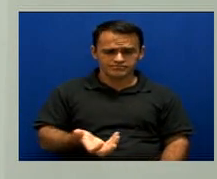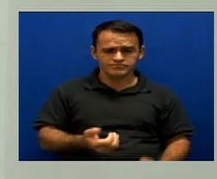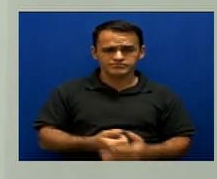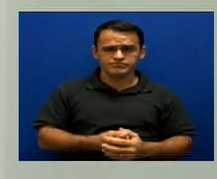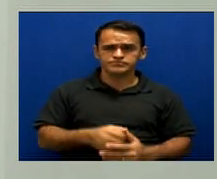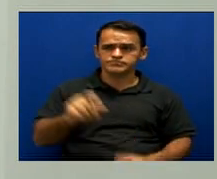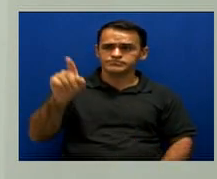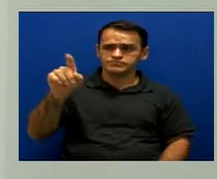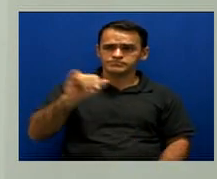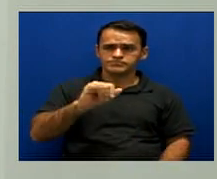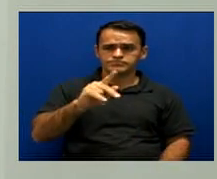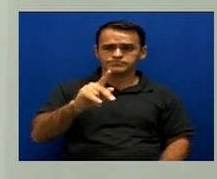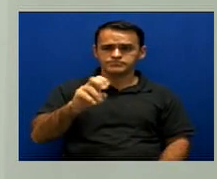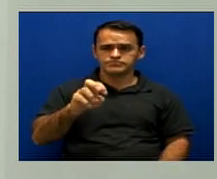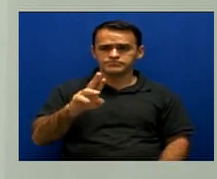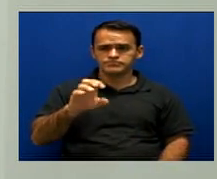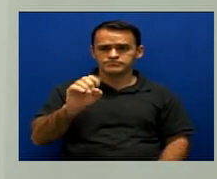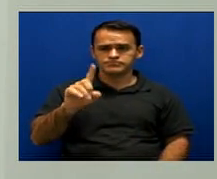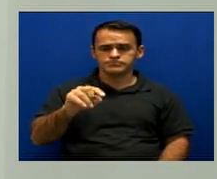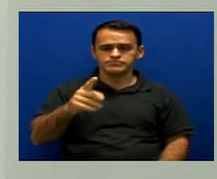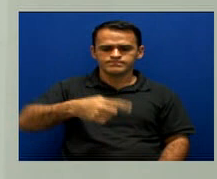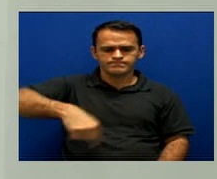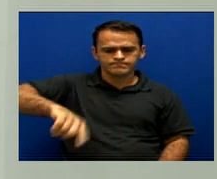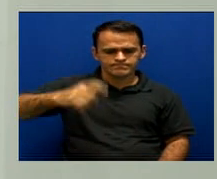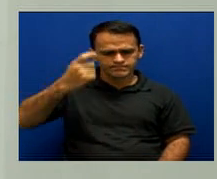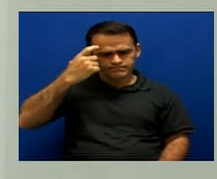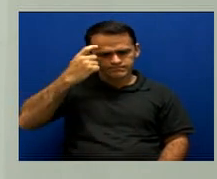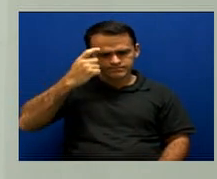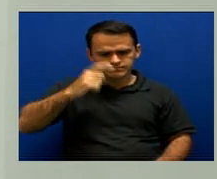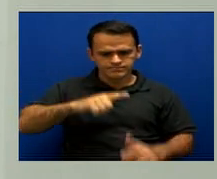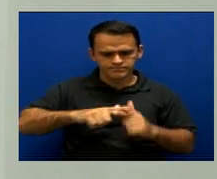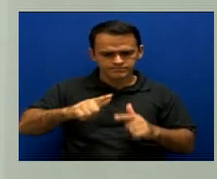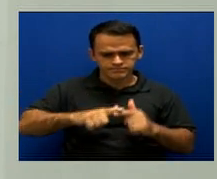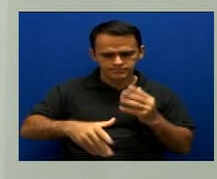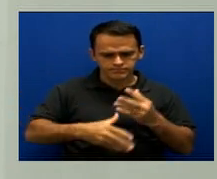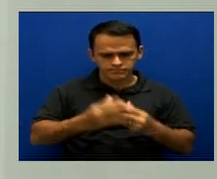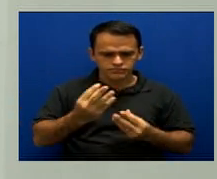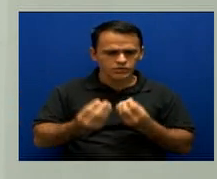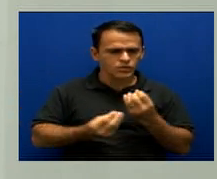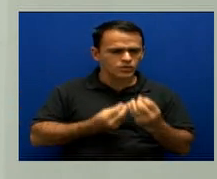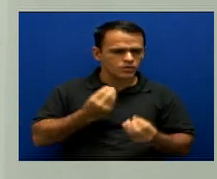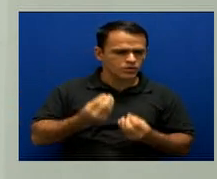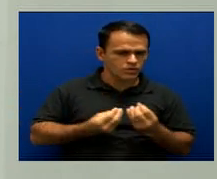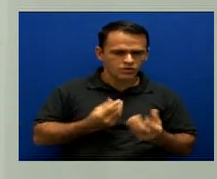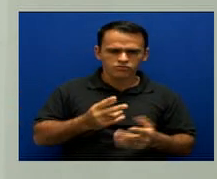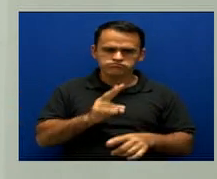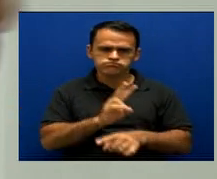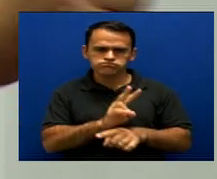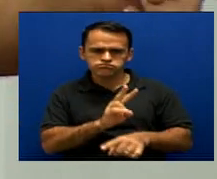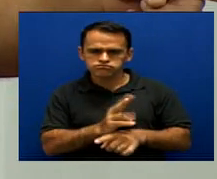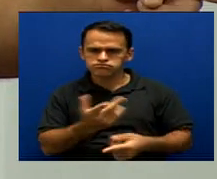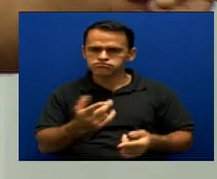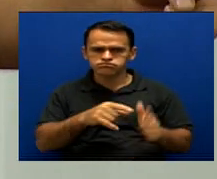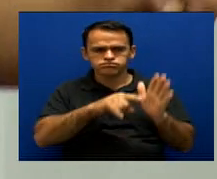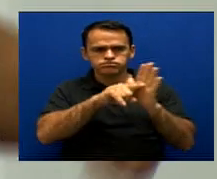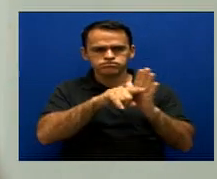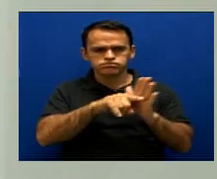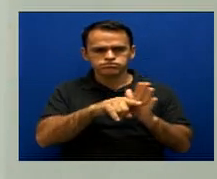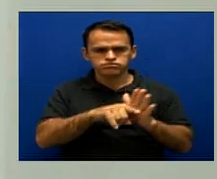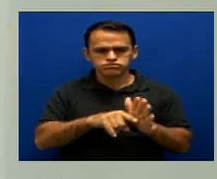hoje está buscando uma solução de como tentar melhorar isso de como tentar fiscalizar quem foi ele